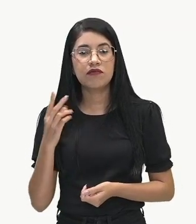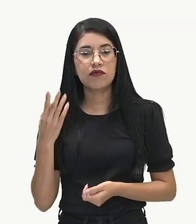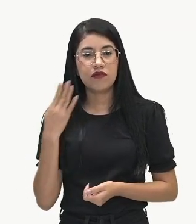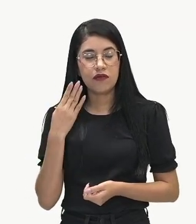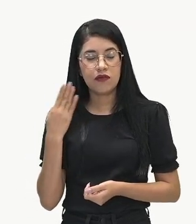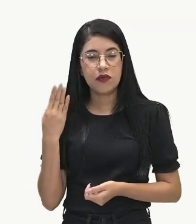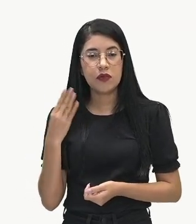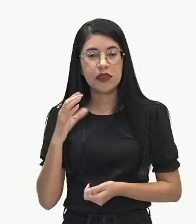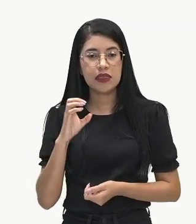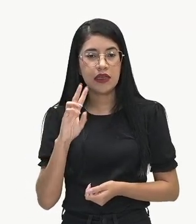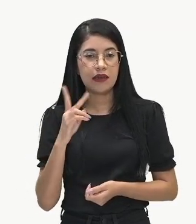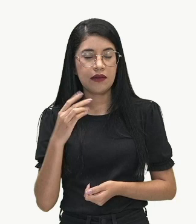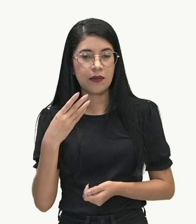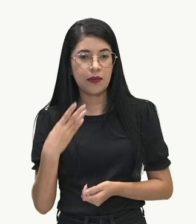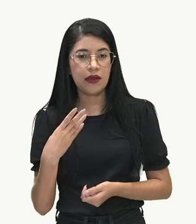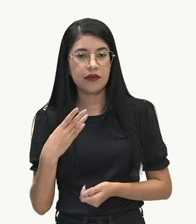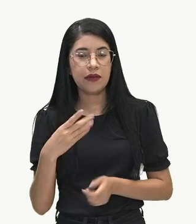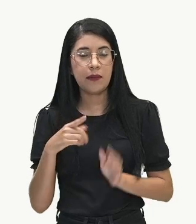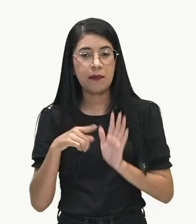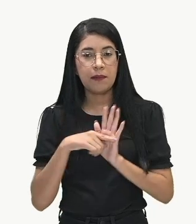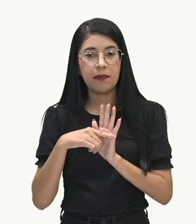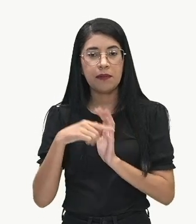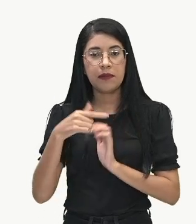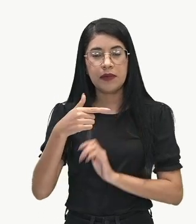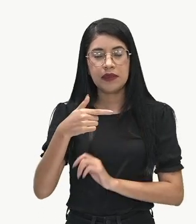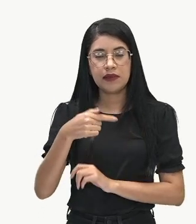CH4 é menos